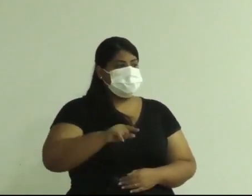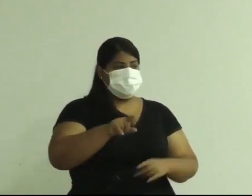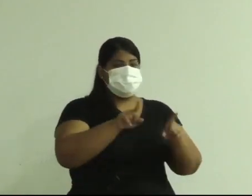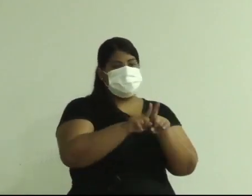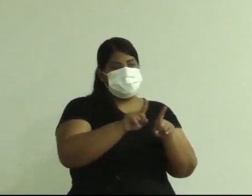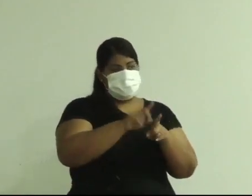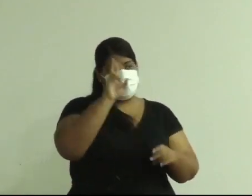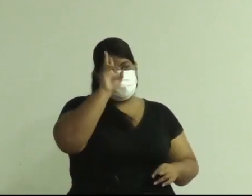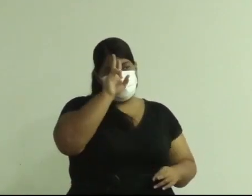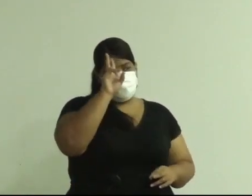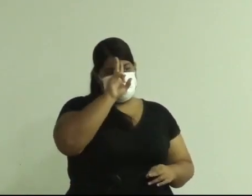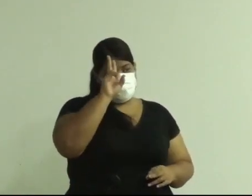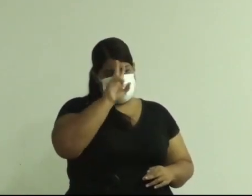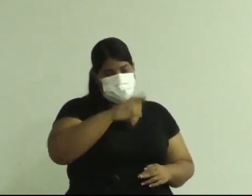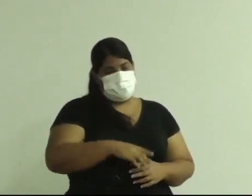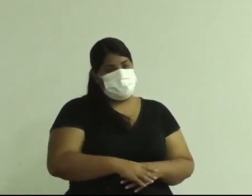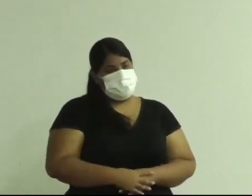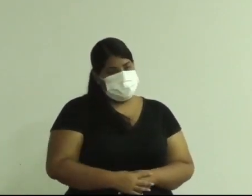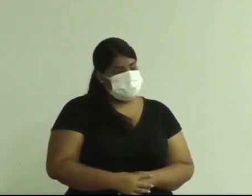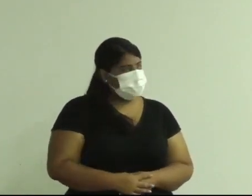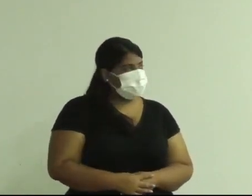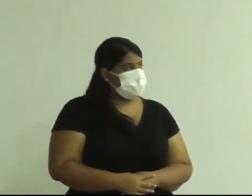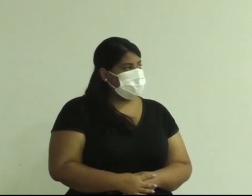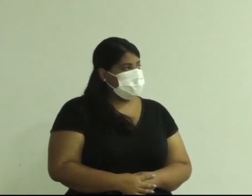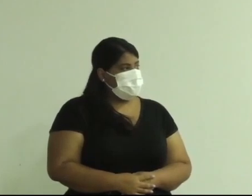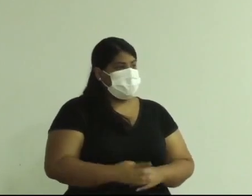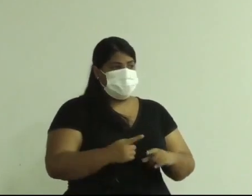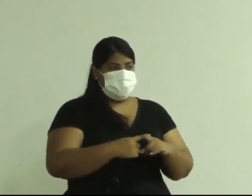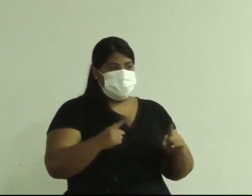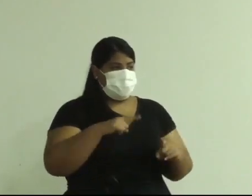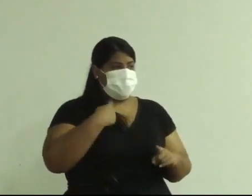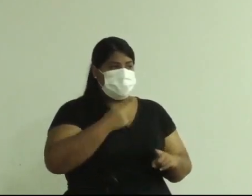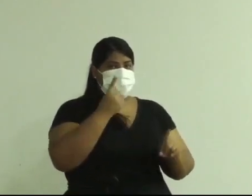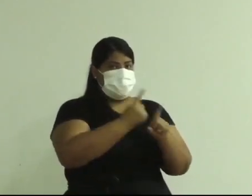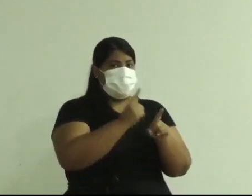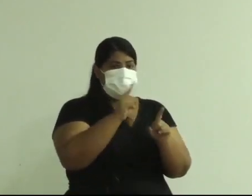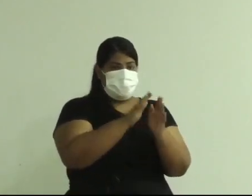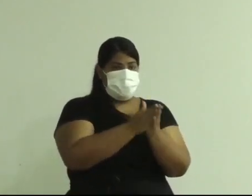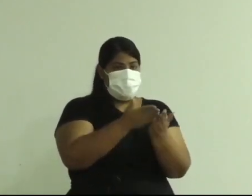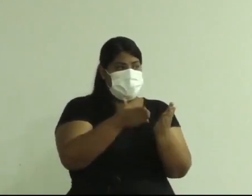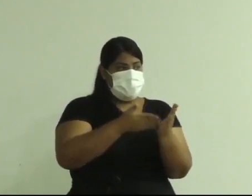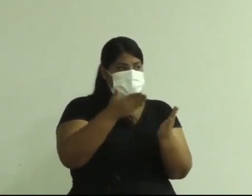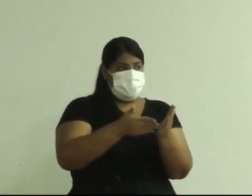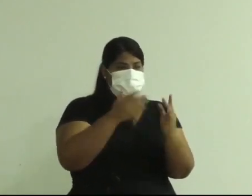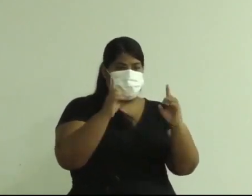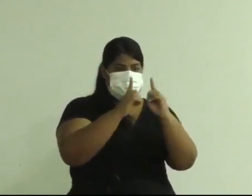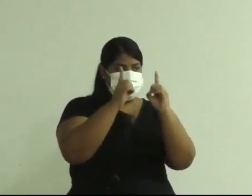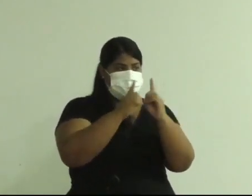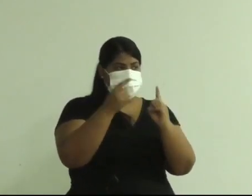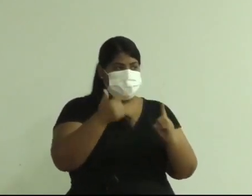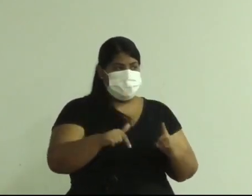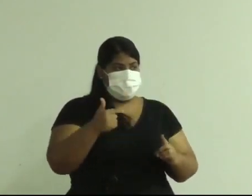história. Isso também é história. Mas a gente não encontra isso nos livros didáticos, a gente